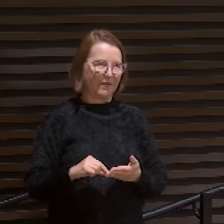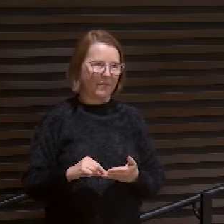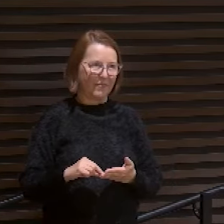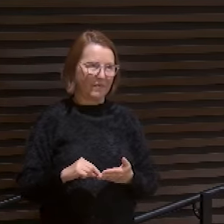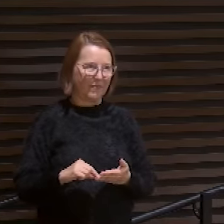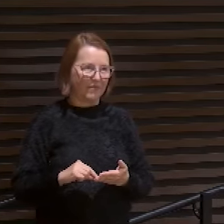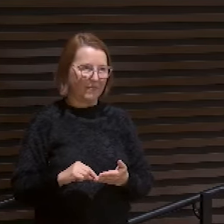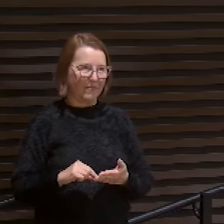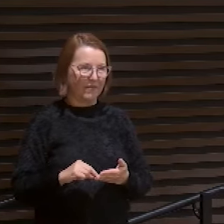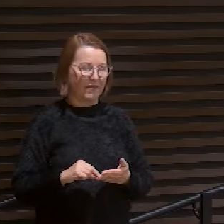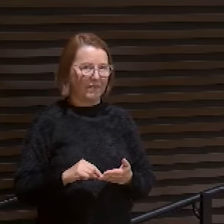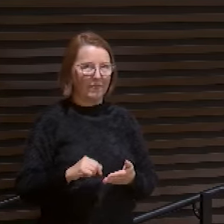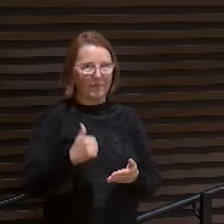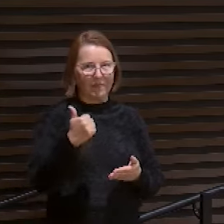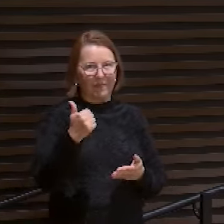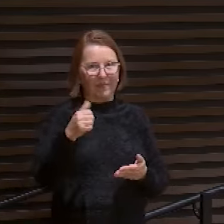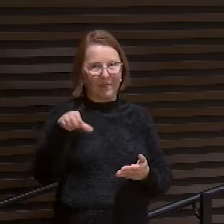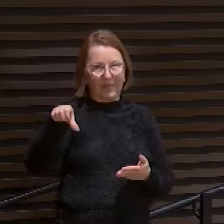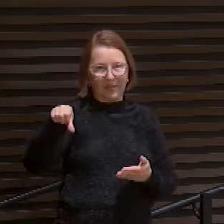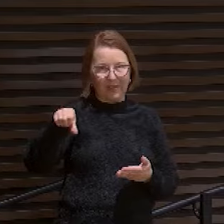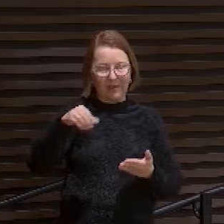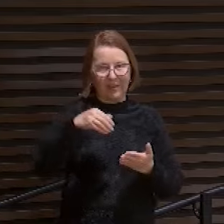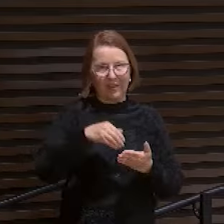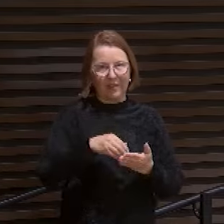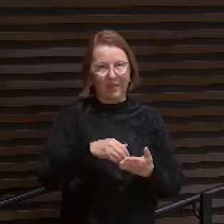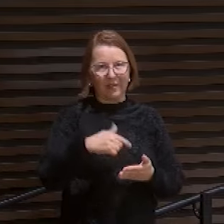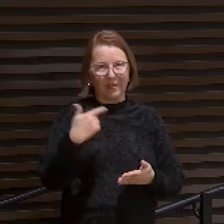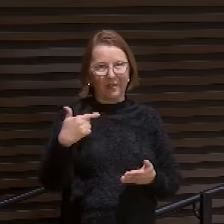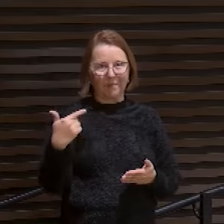a 22. Hebreus 10.